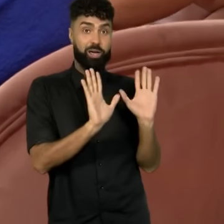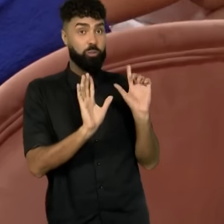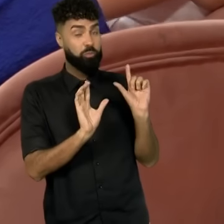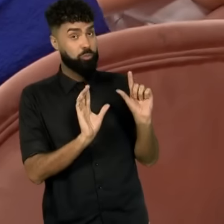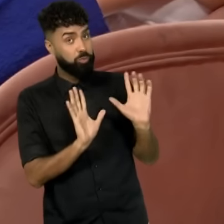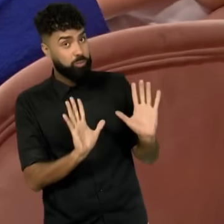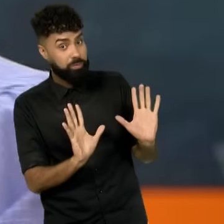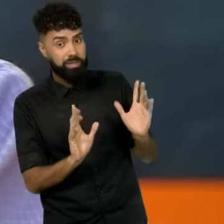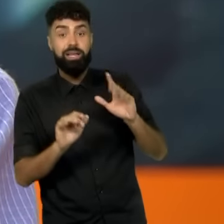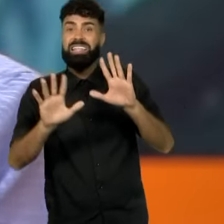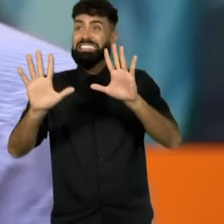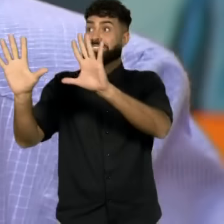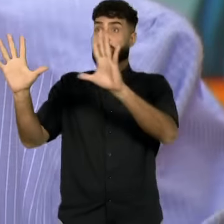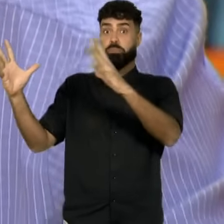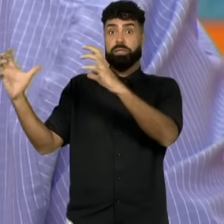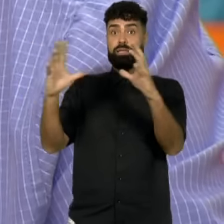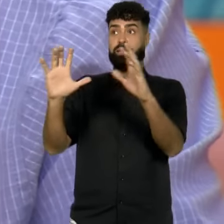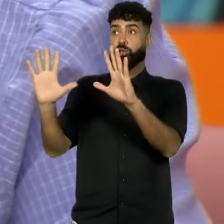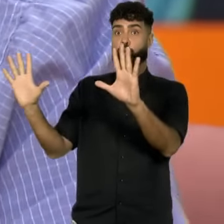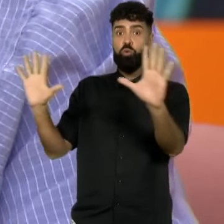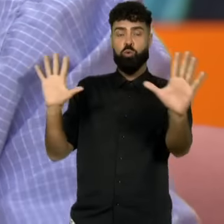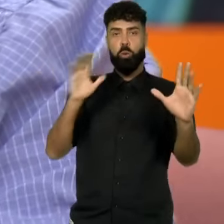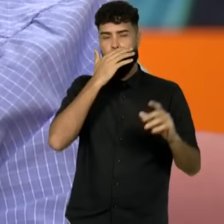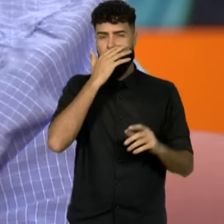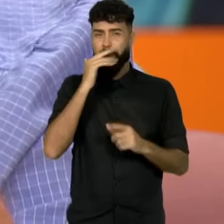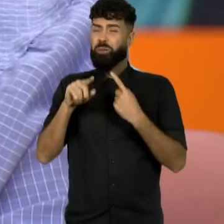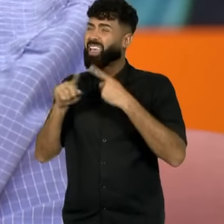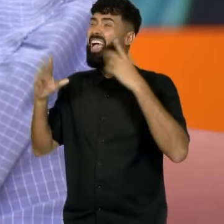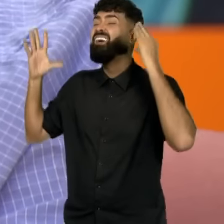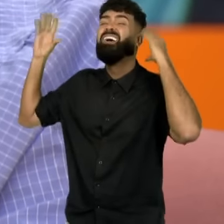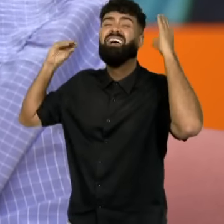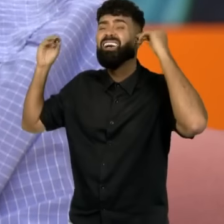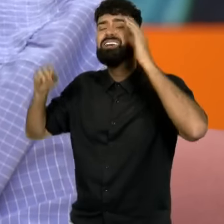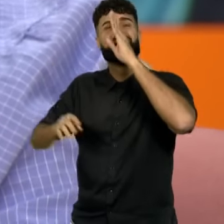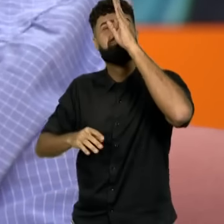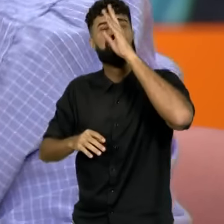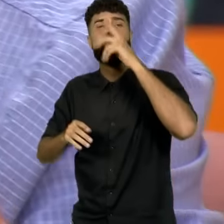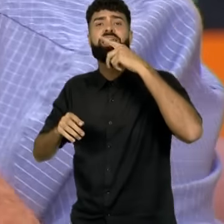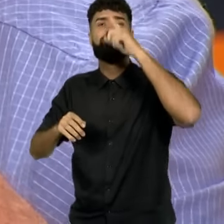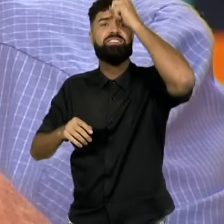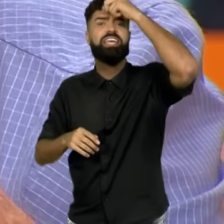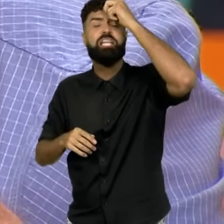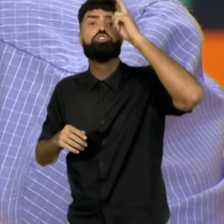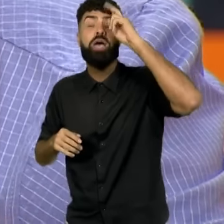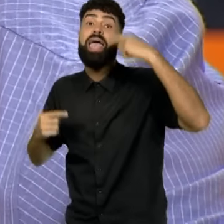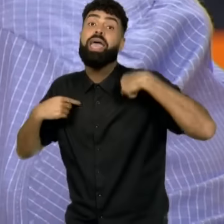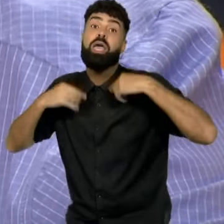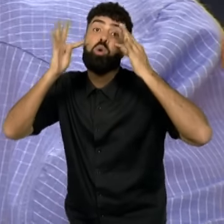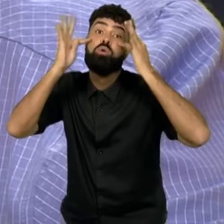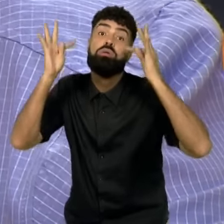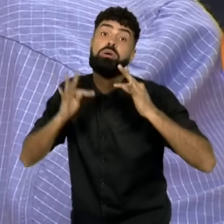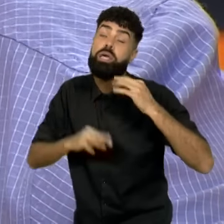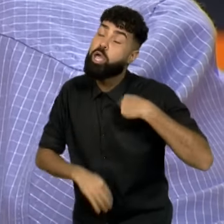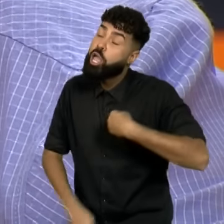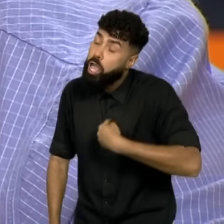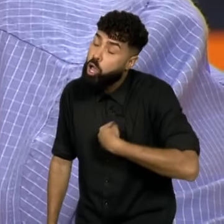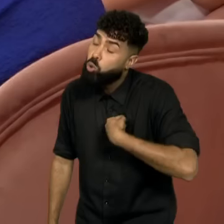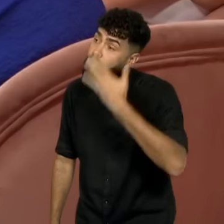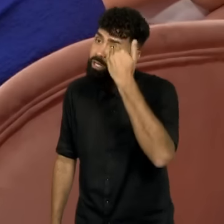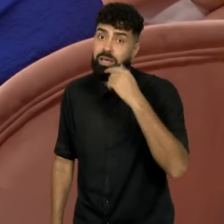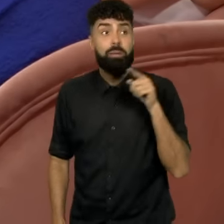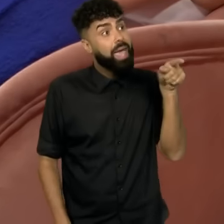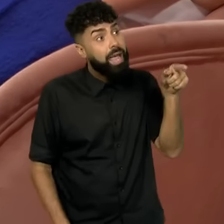Vamos pegar as cadeiras. É que como ele é mito, pinta muita história. E quem sabe da história dela sou eu. Mas ele é